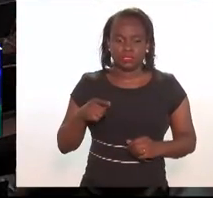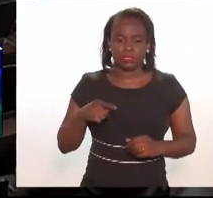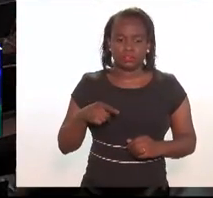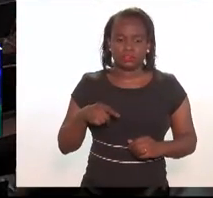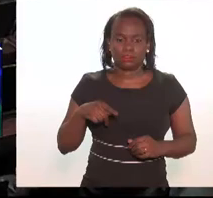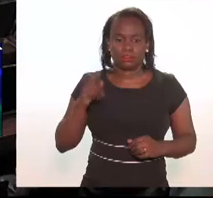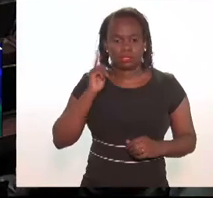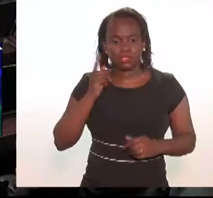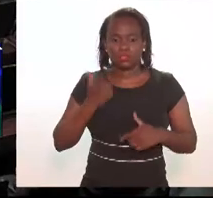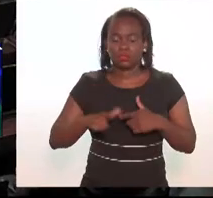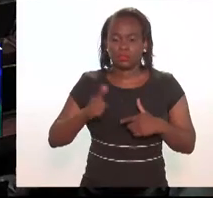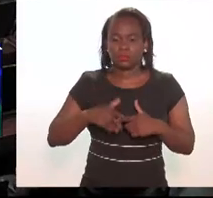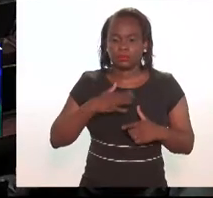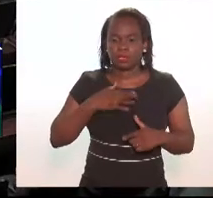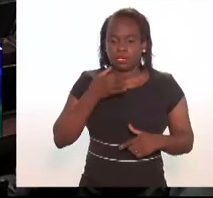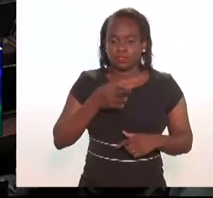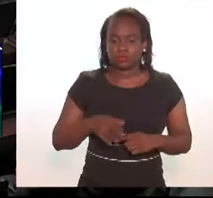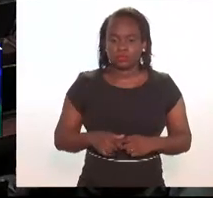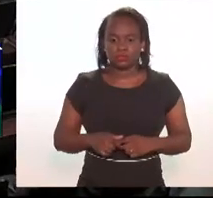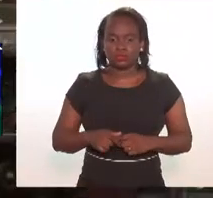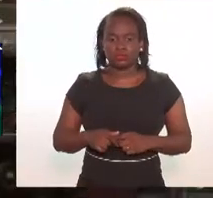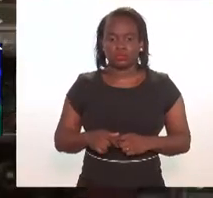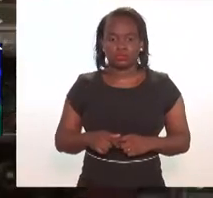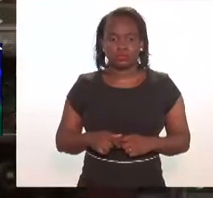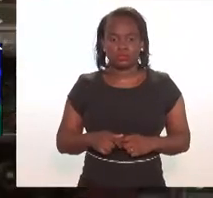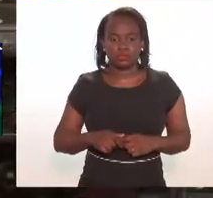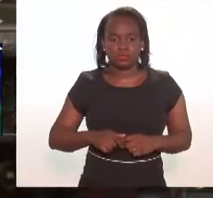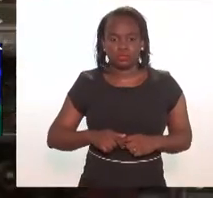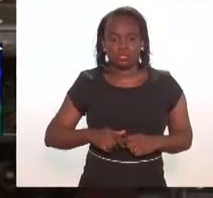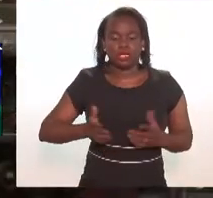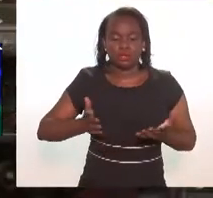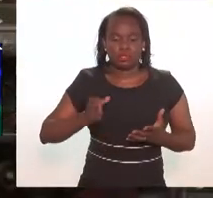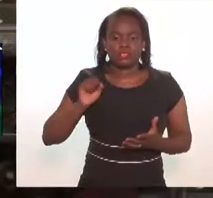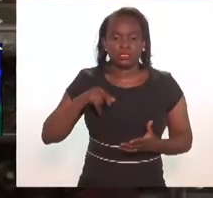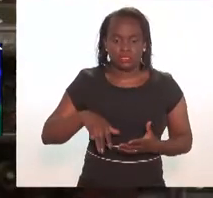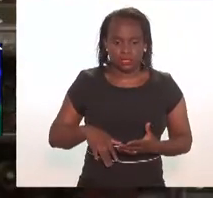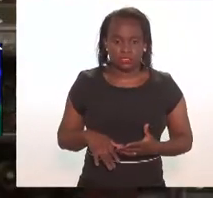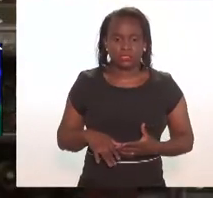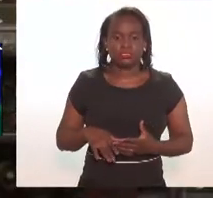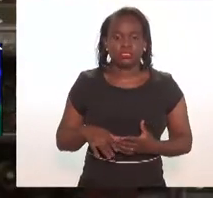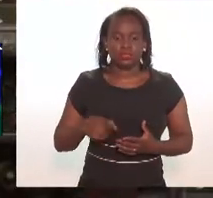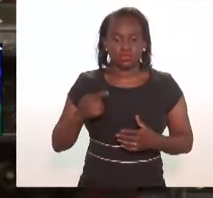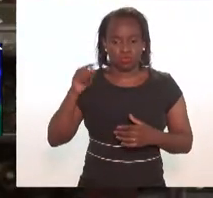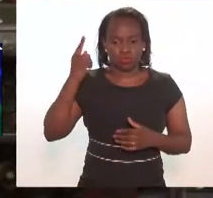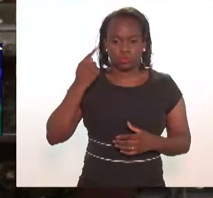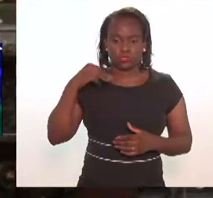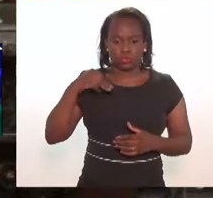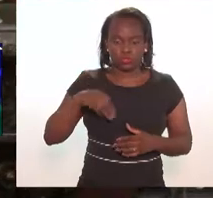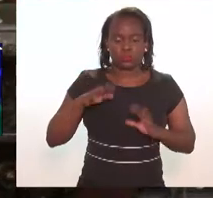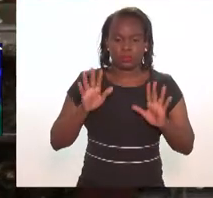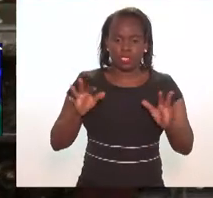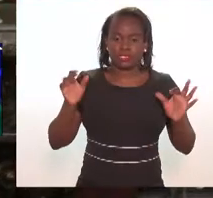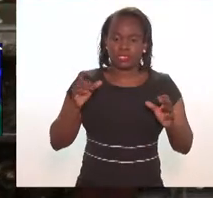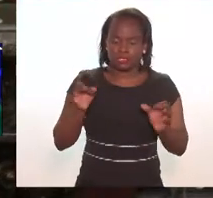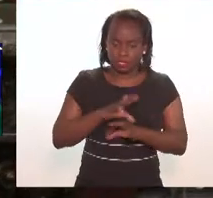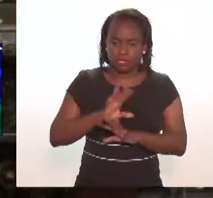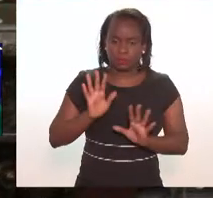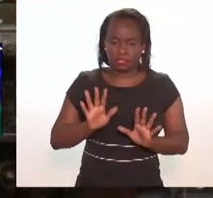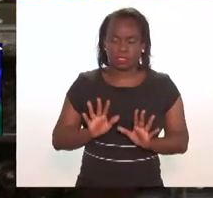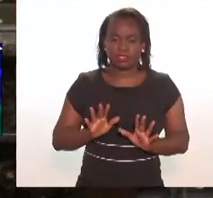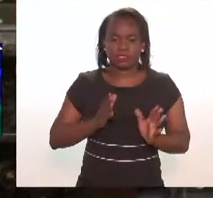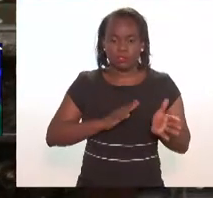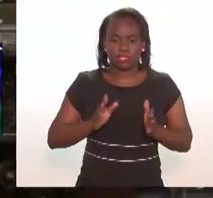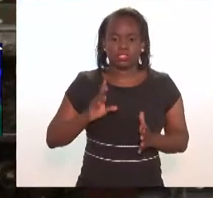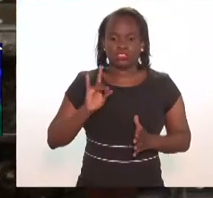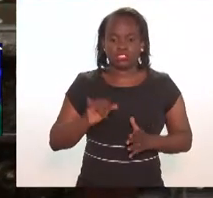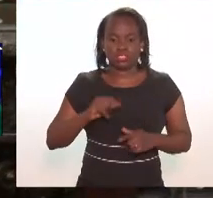sei se eu estou com problema no meu áudio. Não, Vossa Excelência, não, agora sim, há um minuto atrás. Mas deixa eu encerrar aqui a ordem